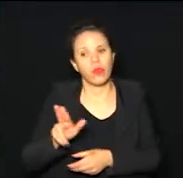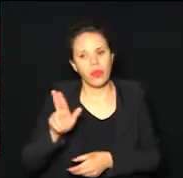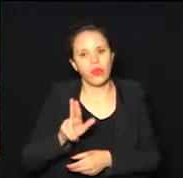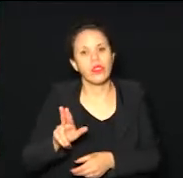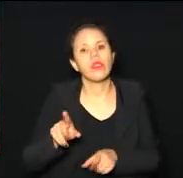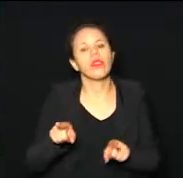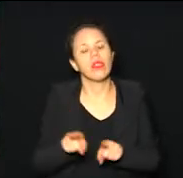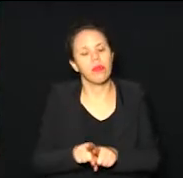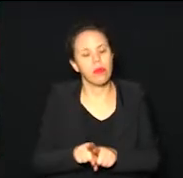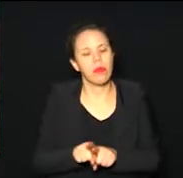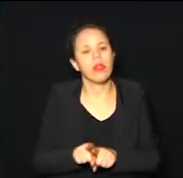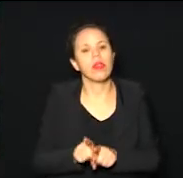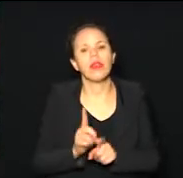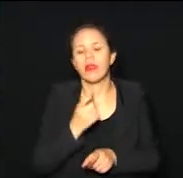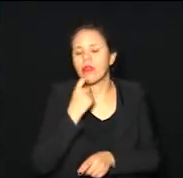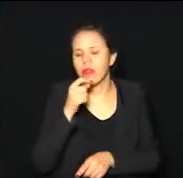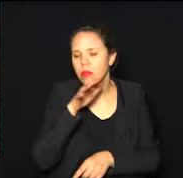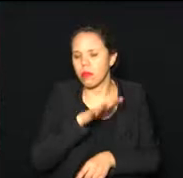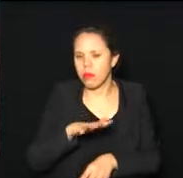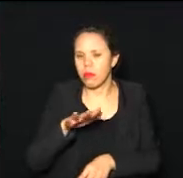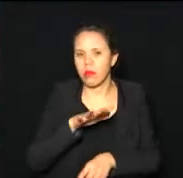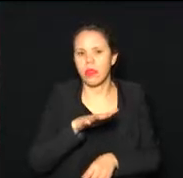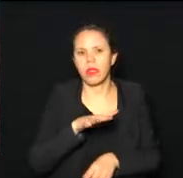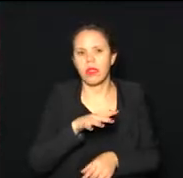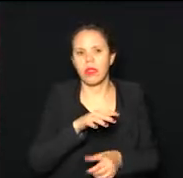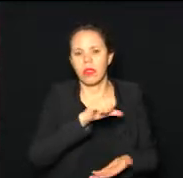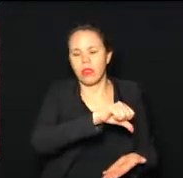contexto de Campinas e região.